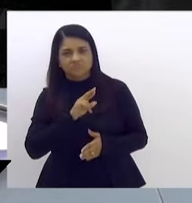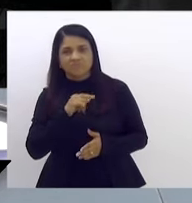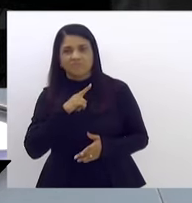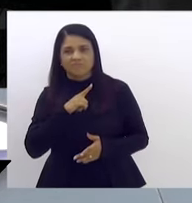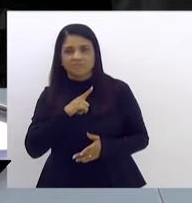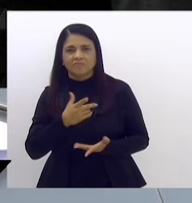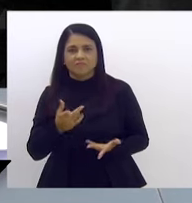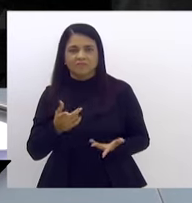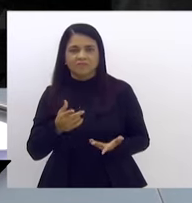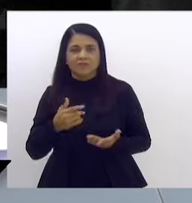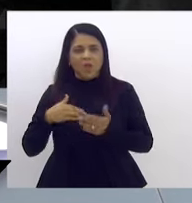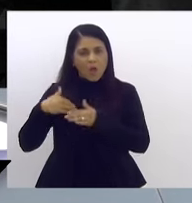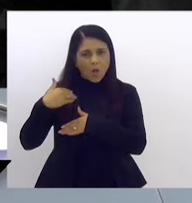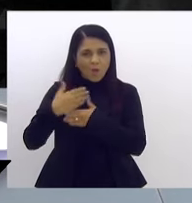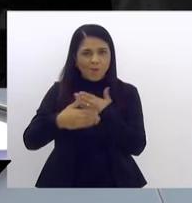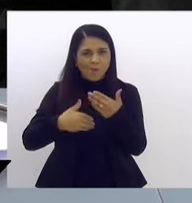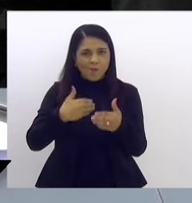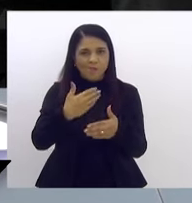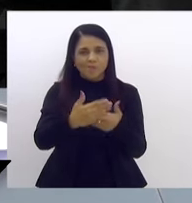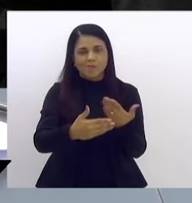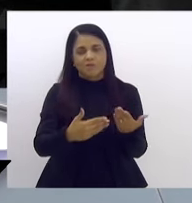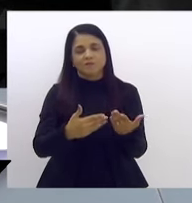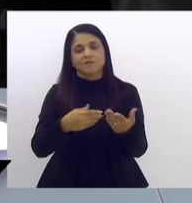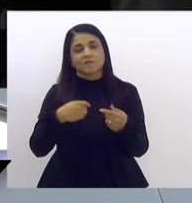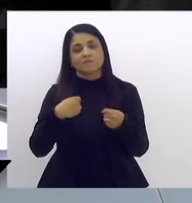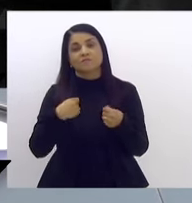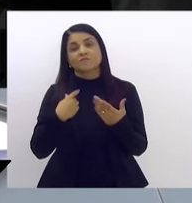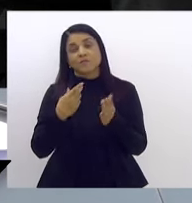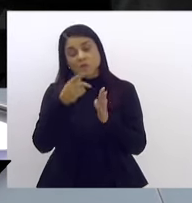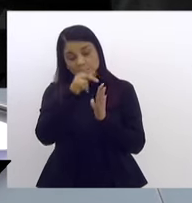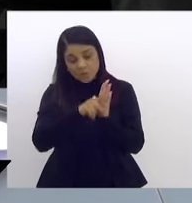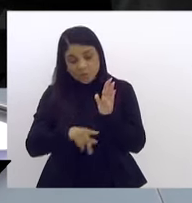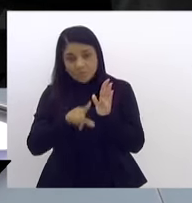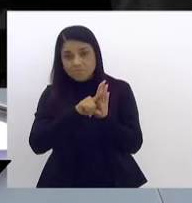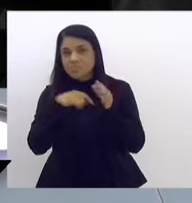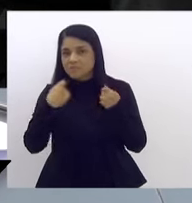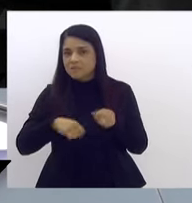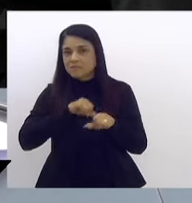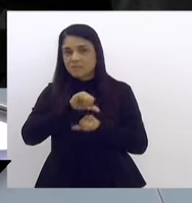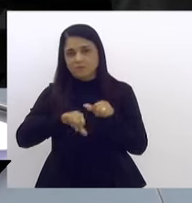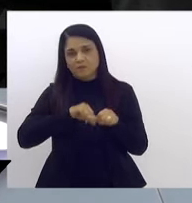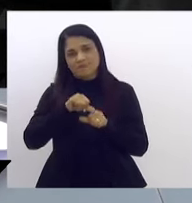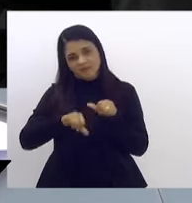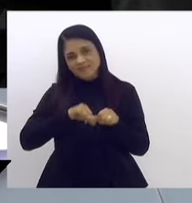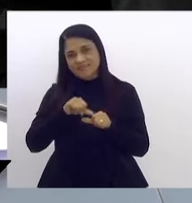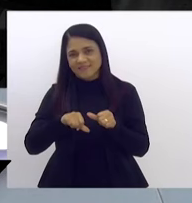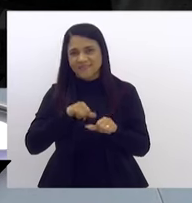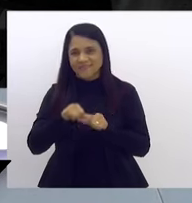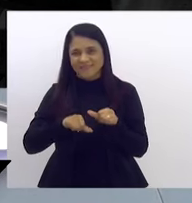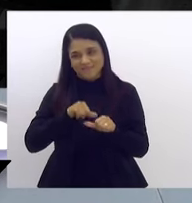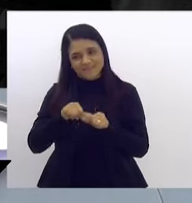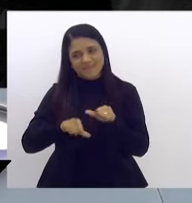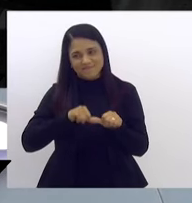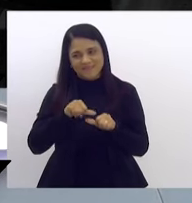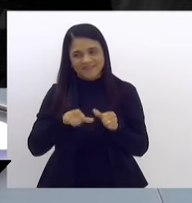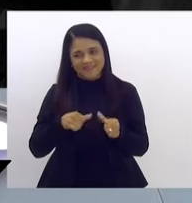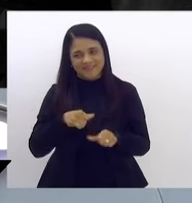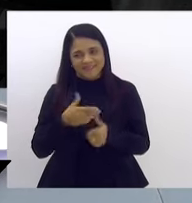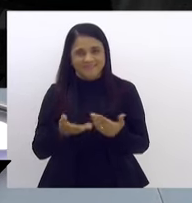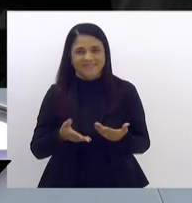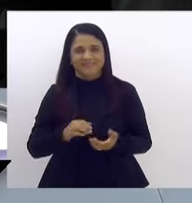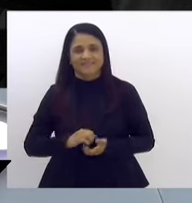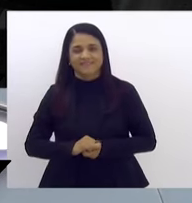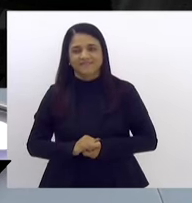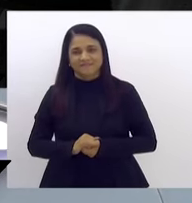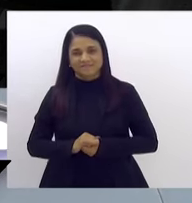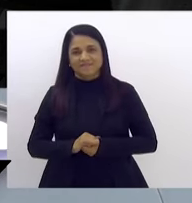então processo o projeto precisa muita modificação e sequer sequer no meu entendimento pode estar prejudicado tem mais